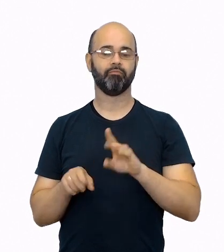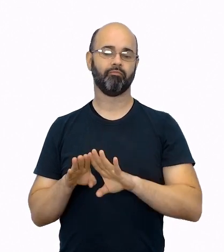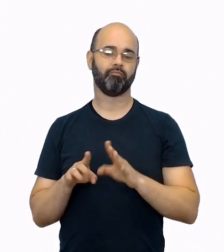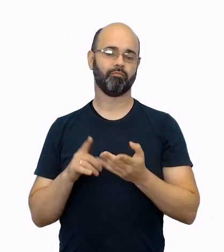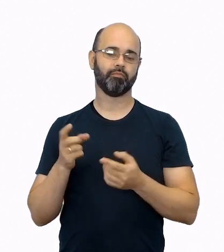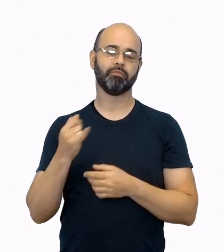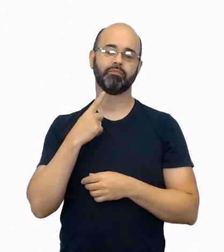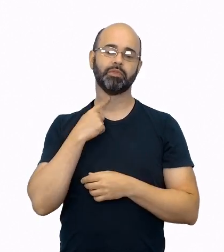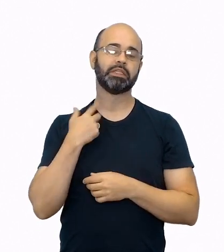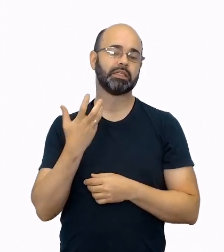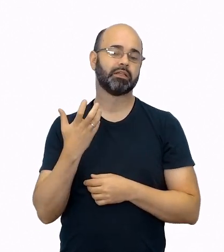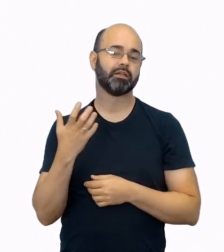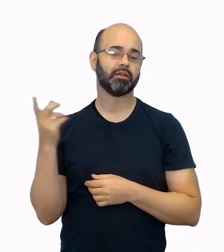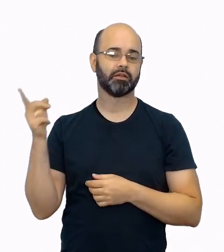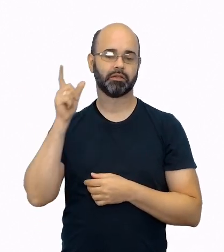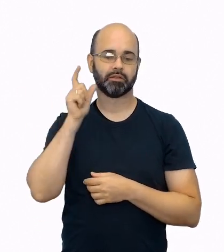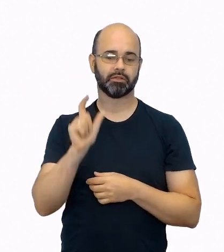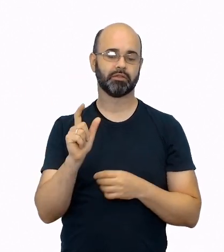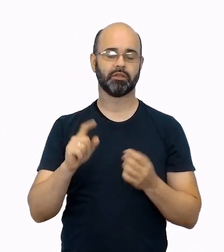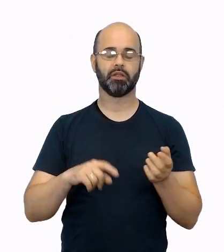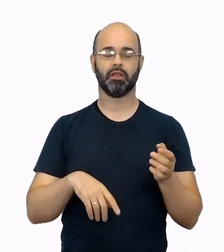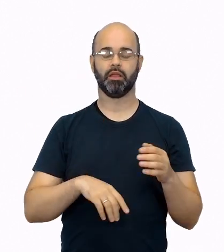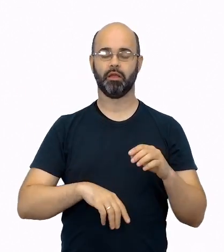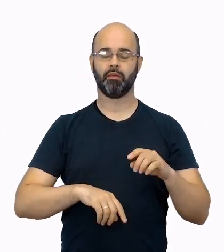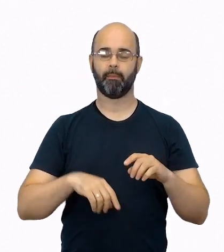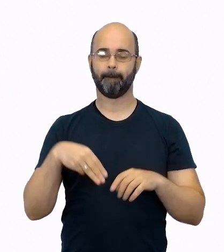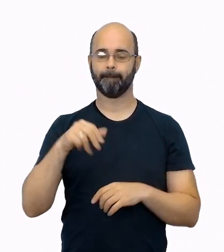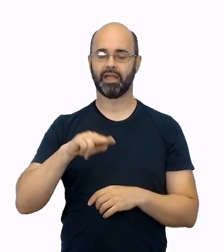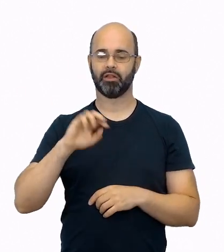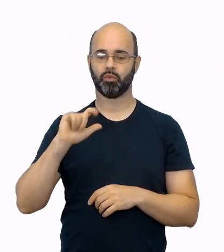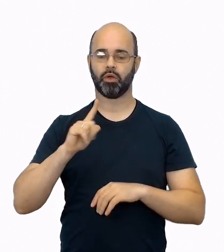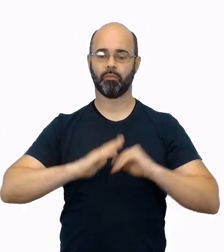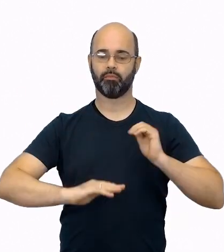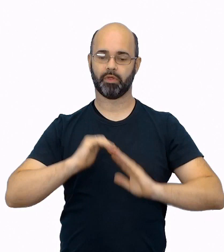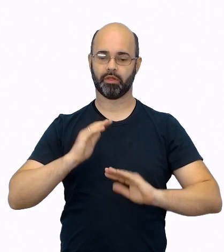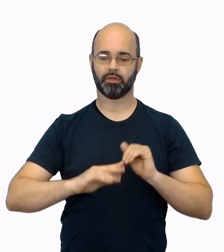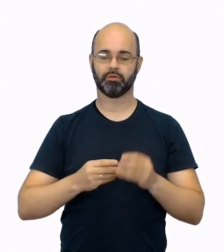recurso também muito interessante, que é o Manual Prático do Coletivo